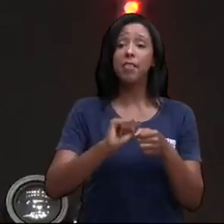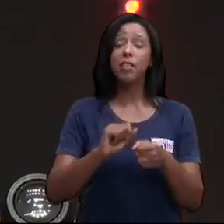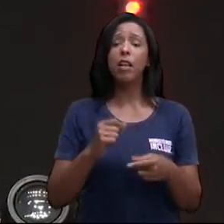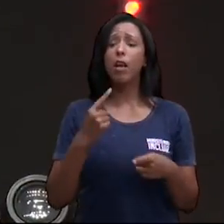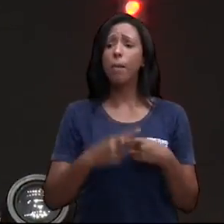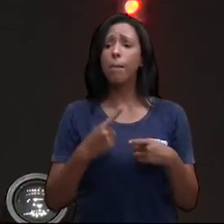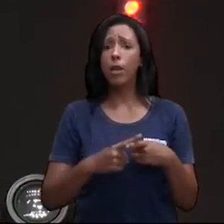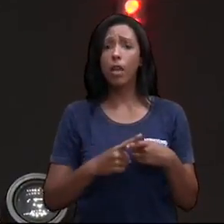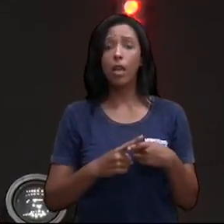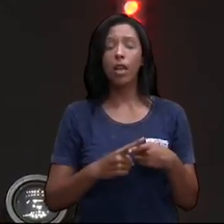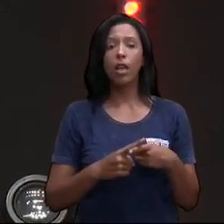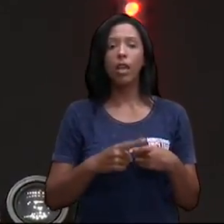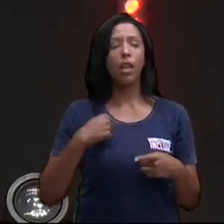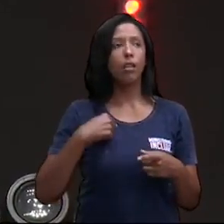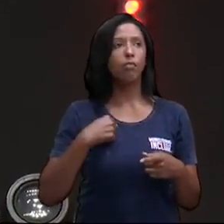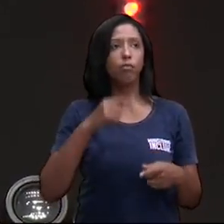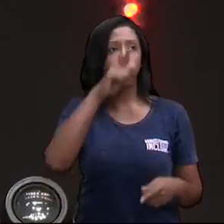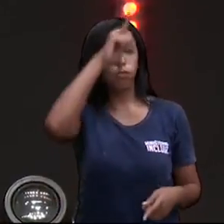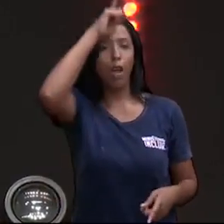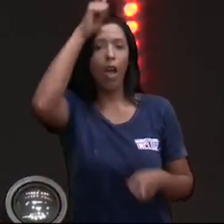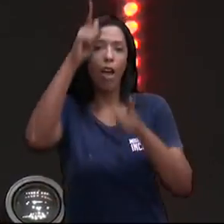é porque eu não precisa ser compositor